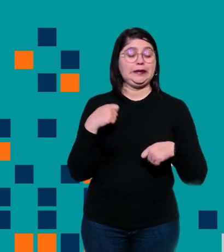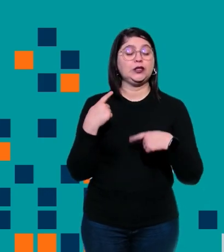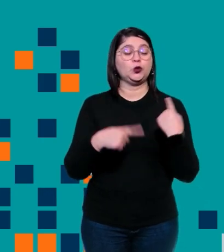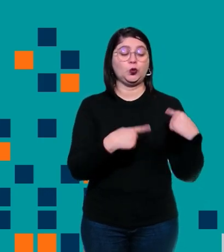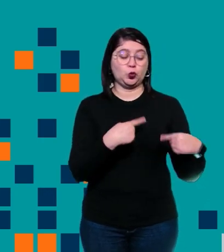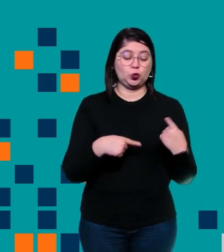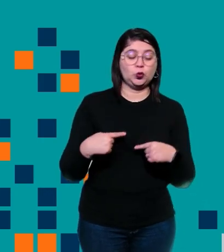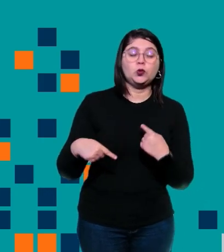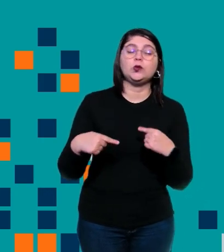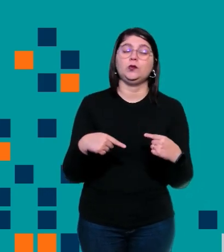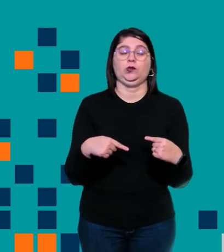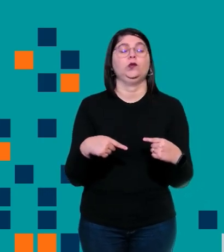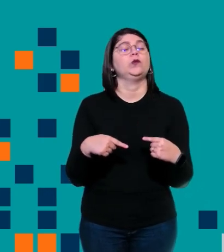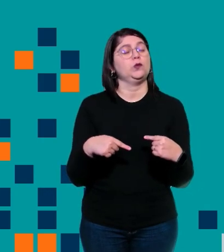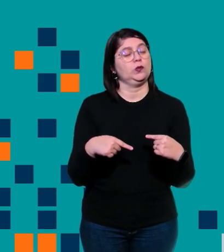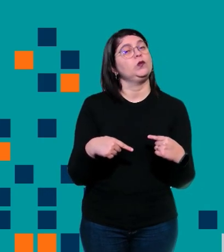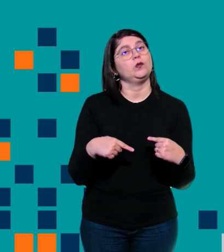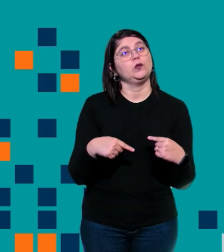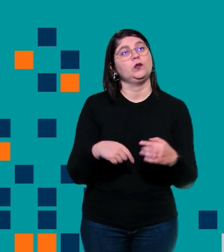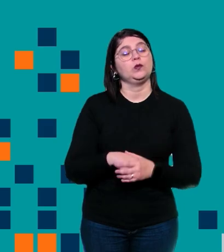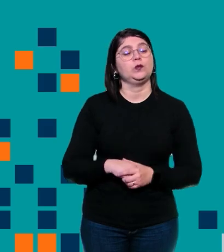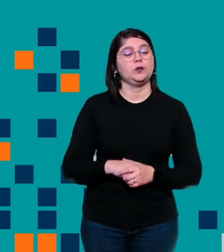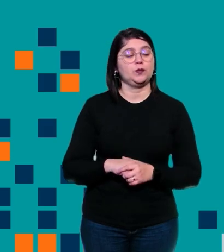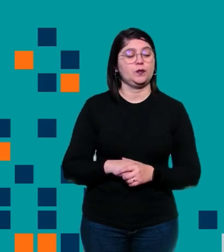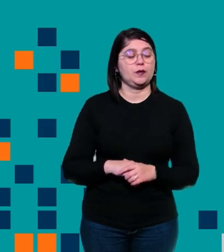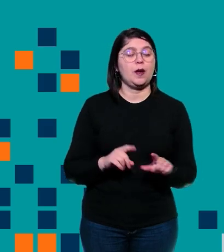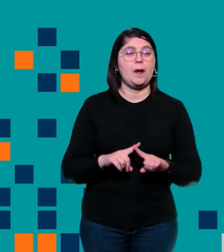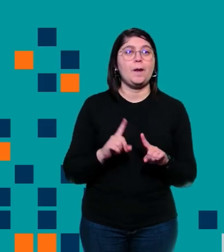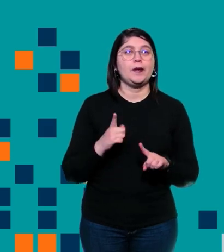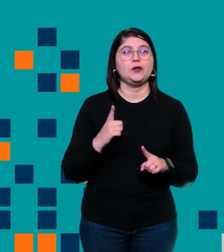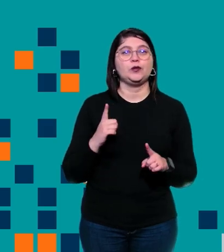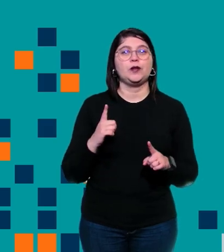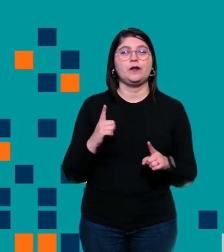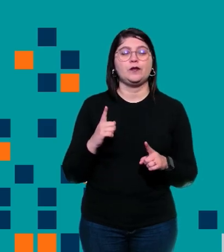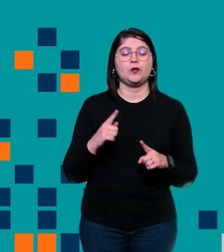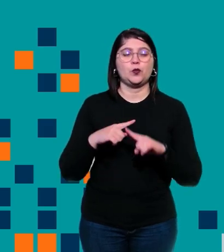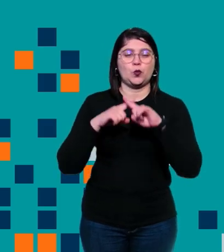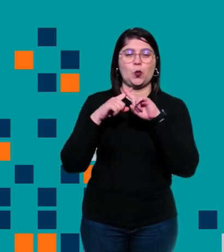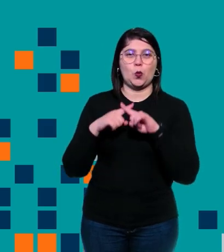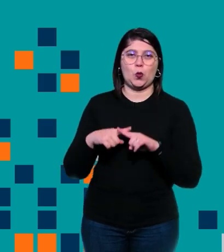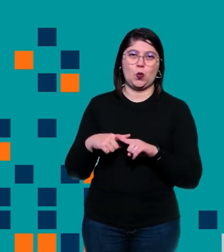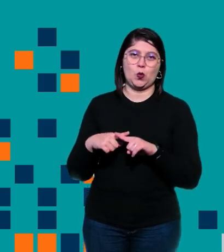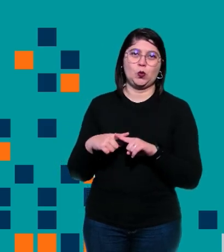alguma forma, no CAU e nessa coisa toda. A gente tinha feito o concurso do